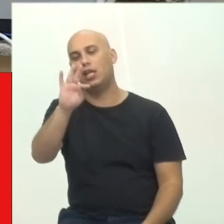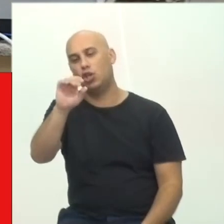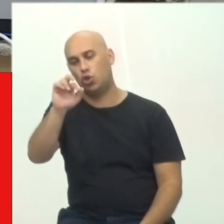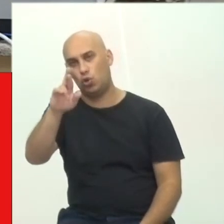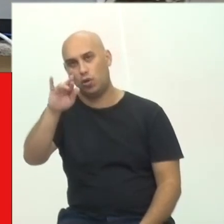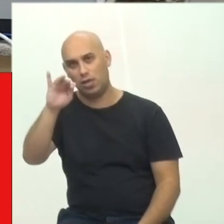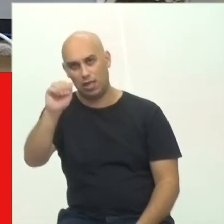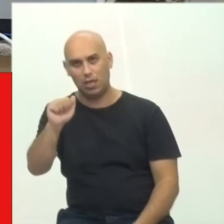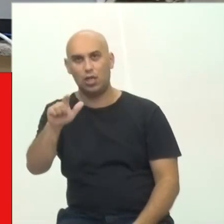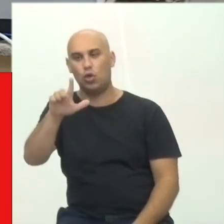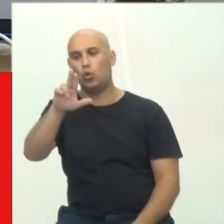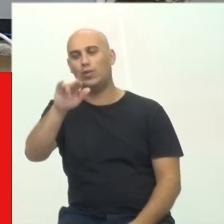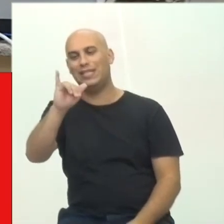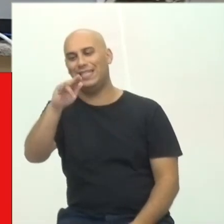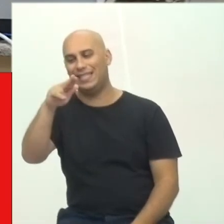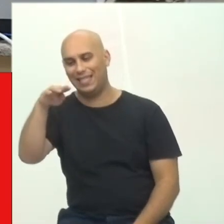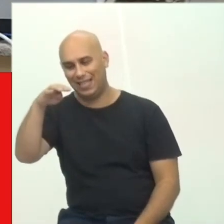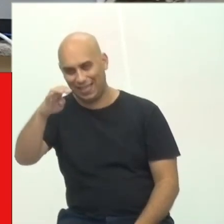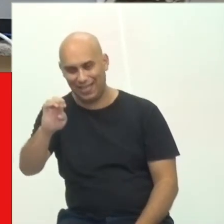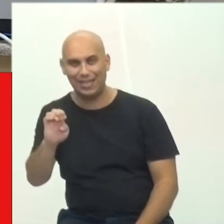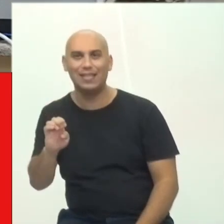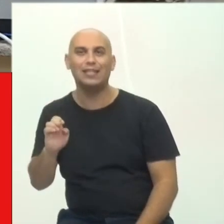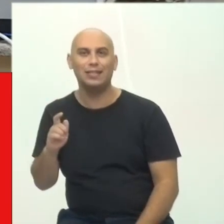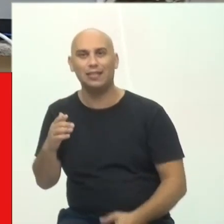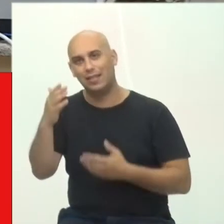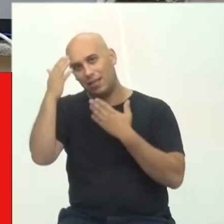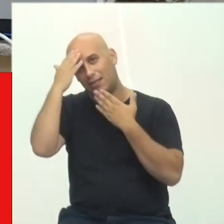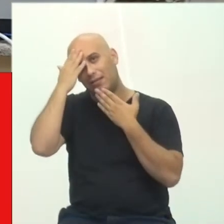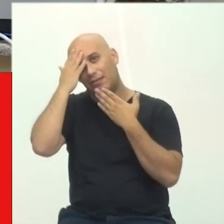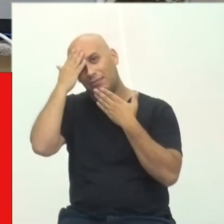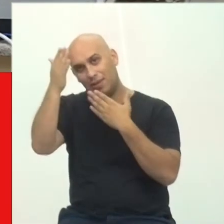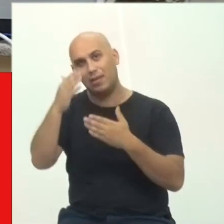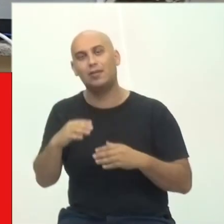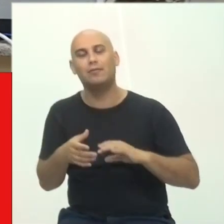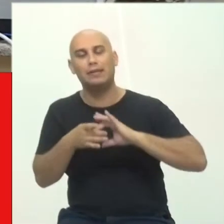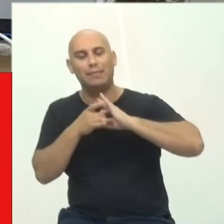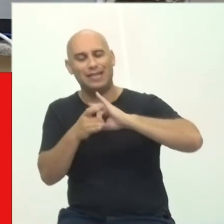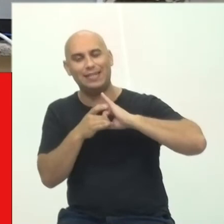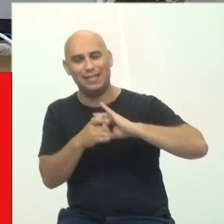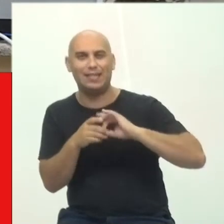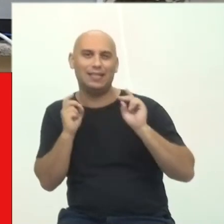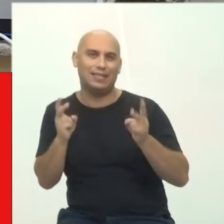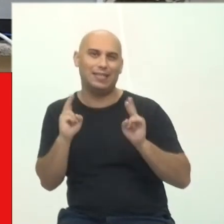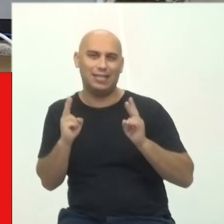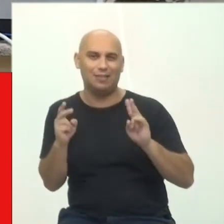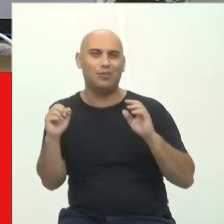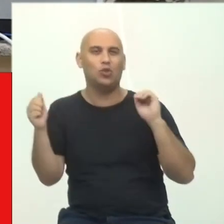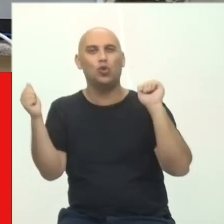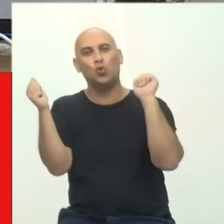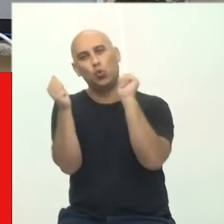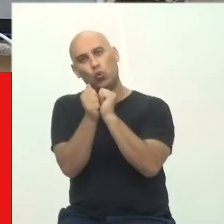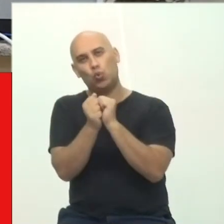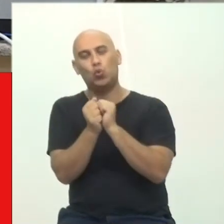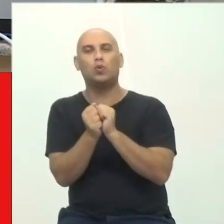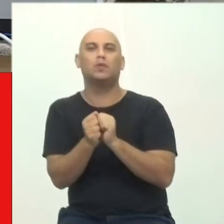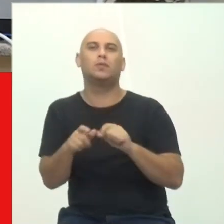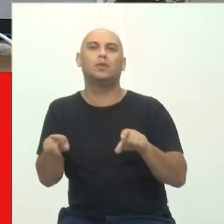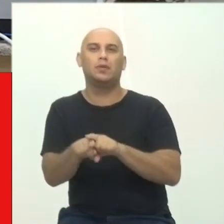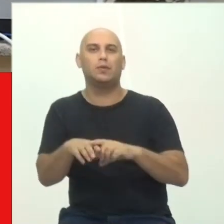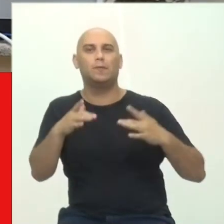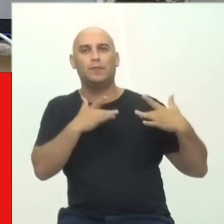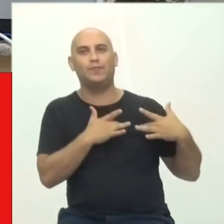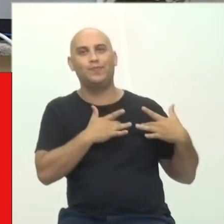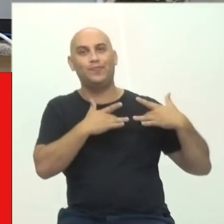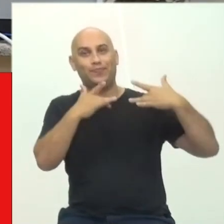para estar aqui. Então, um agradecimento à Luciane, que é muito parceira, está sempre muito disponível quando